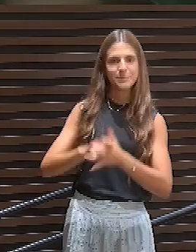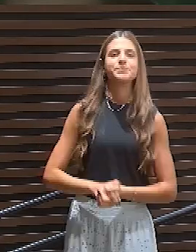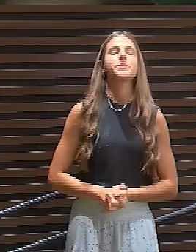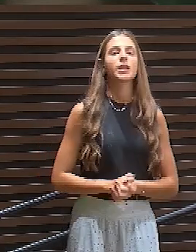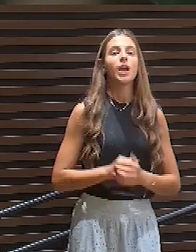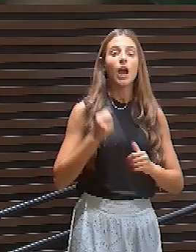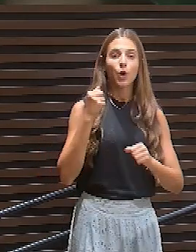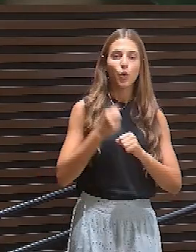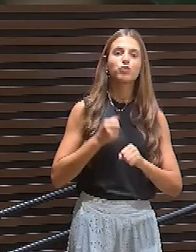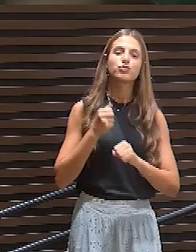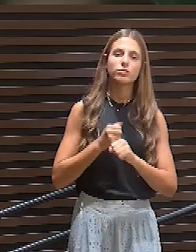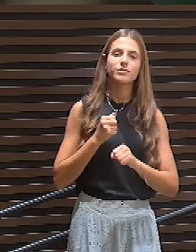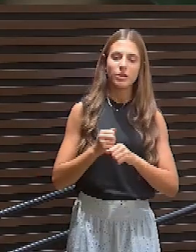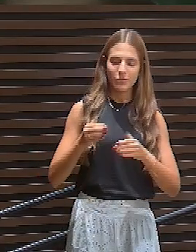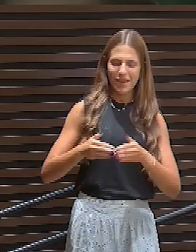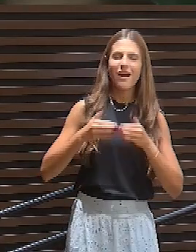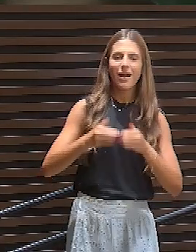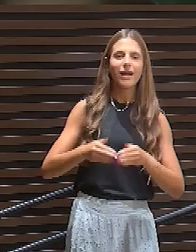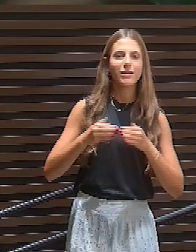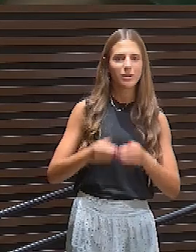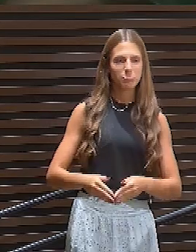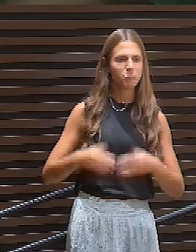coisa fantástica.